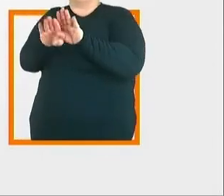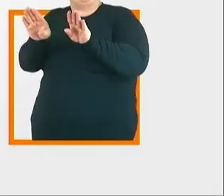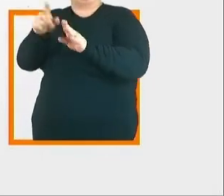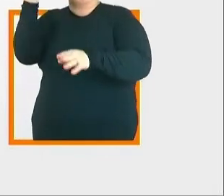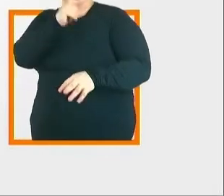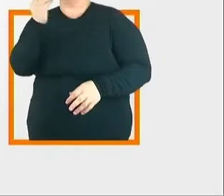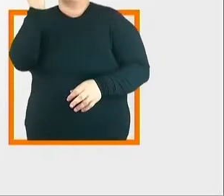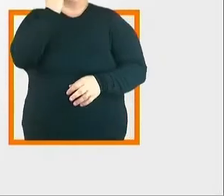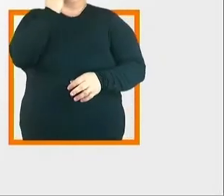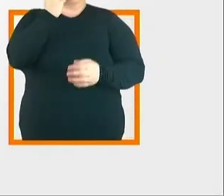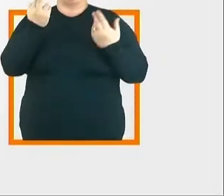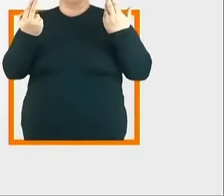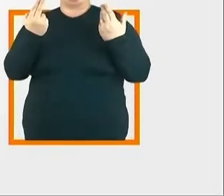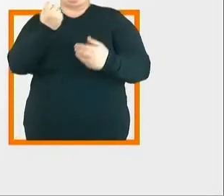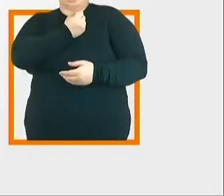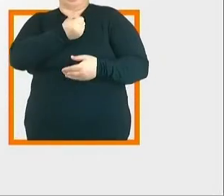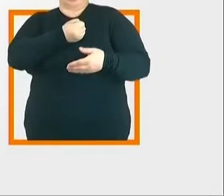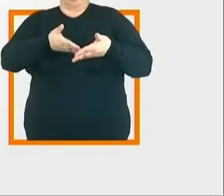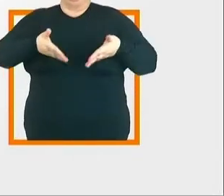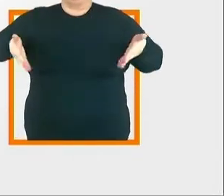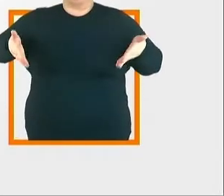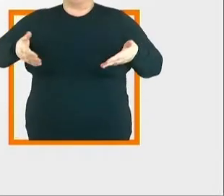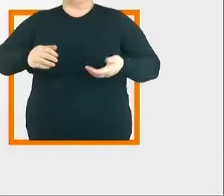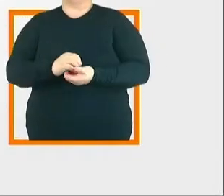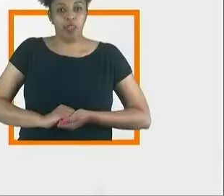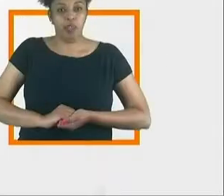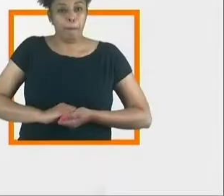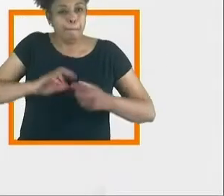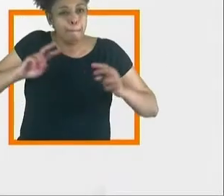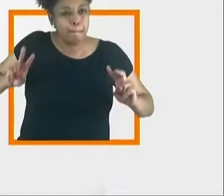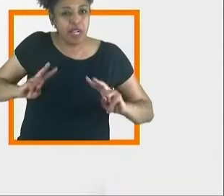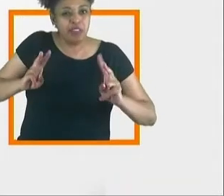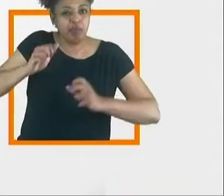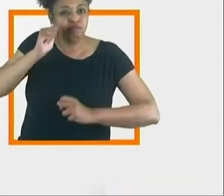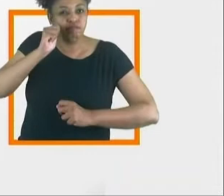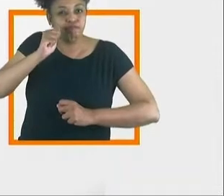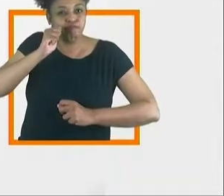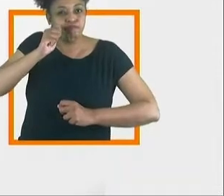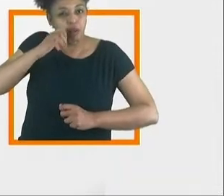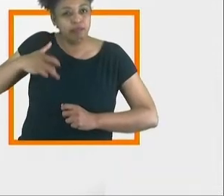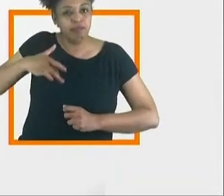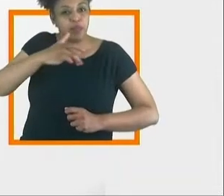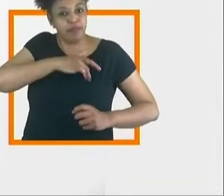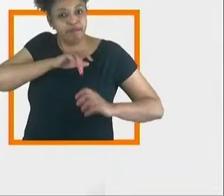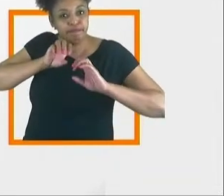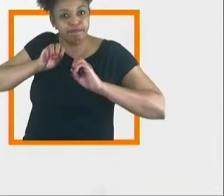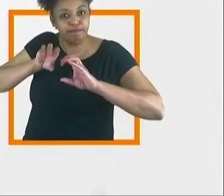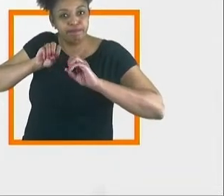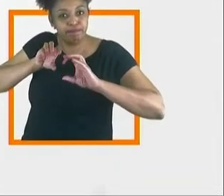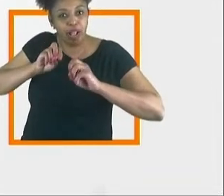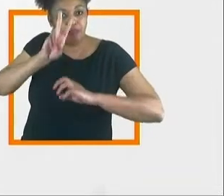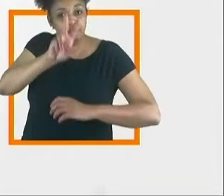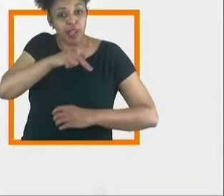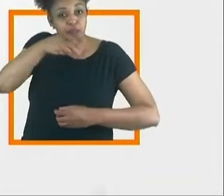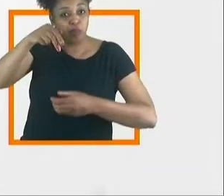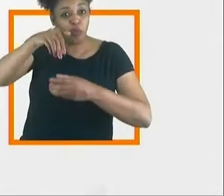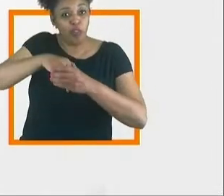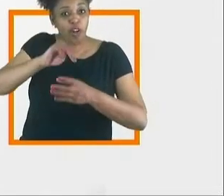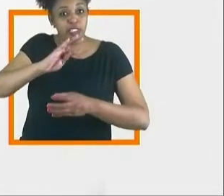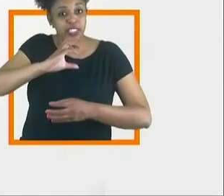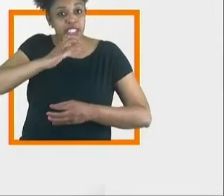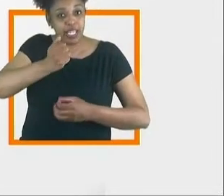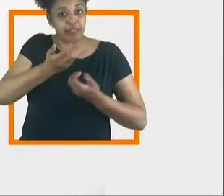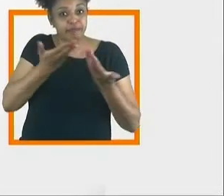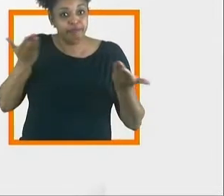tenham mais oportunidades. Tabata Amaral, 4040. Pela valorização das mulheres, da saúde, da educação e do Vale do Paraíba,